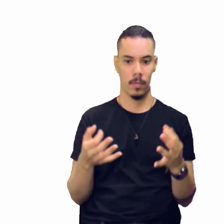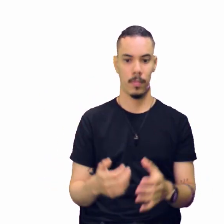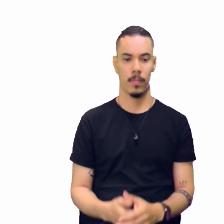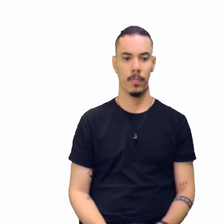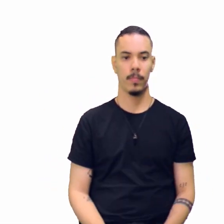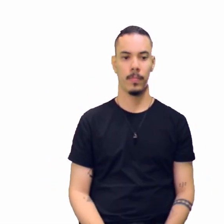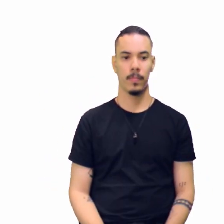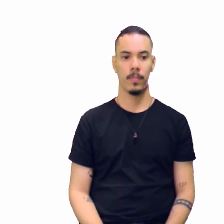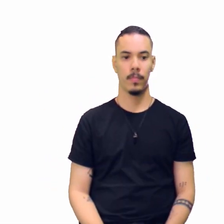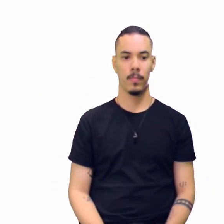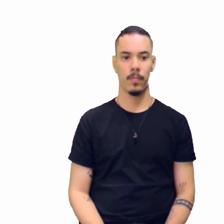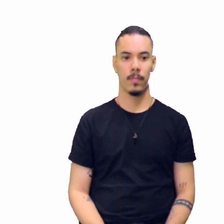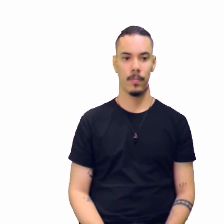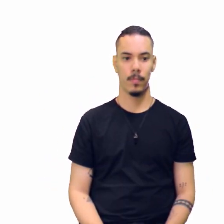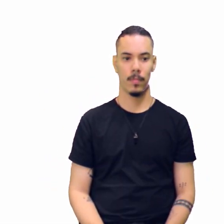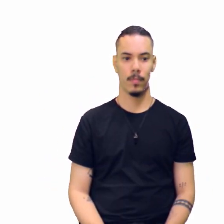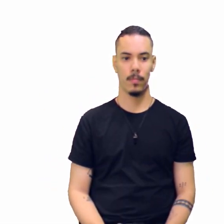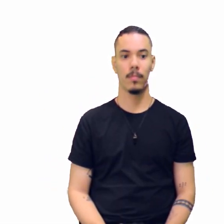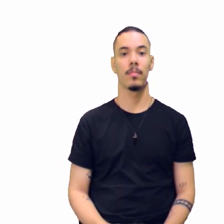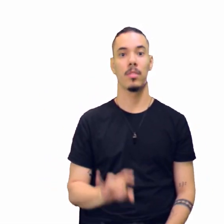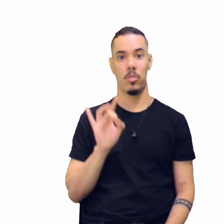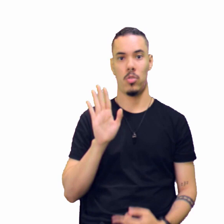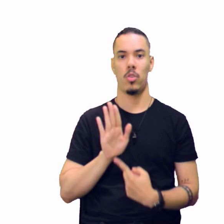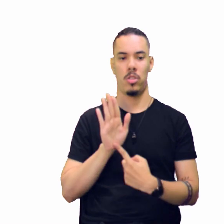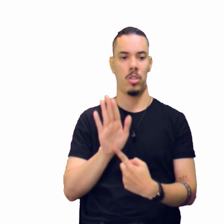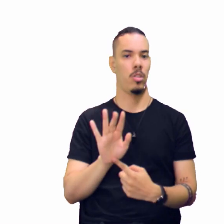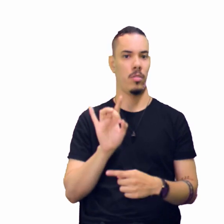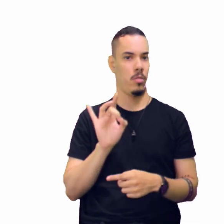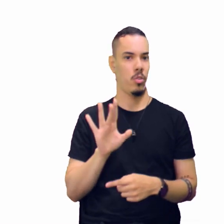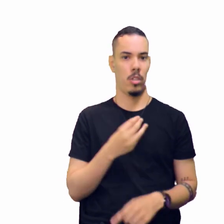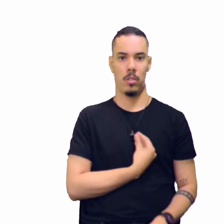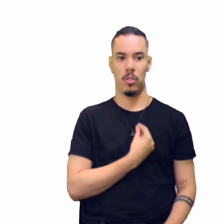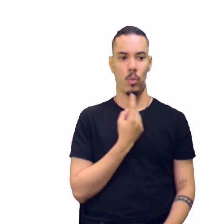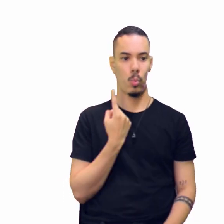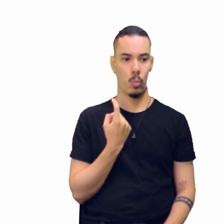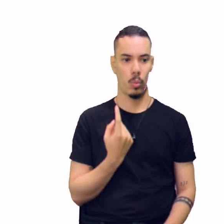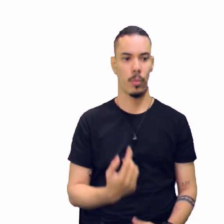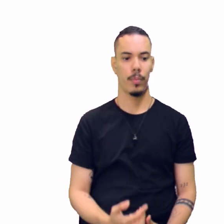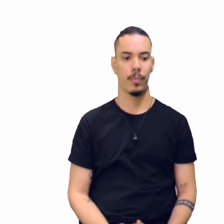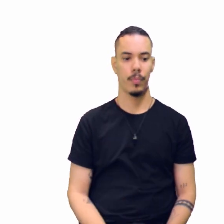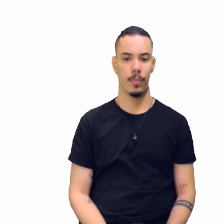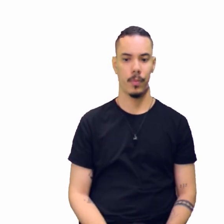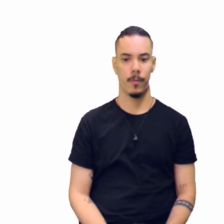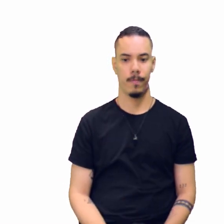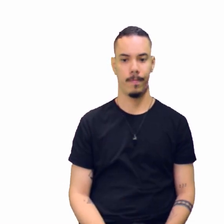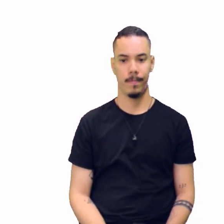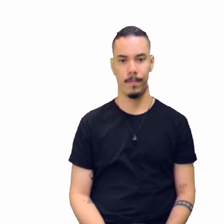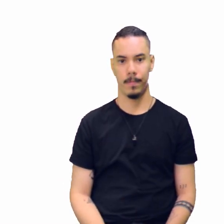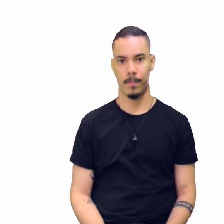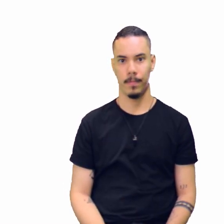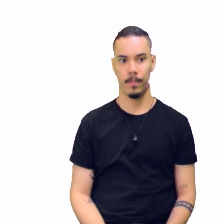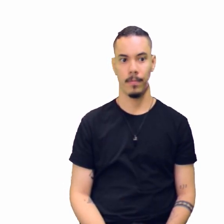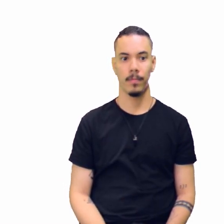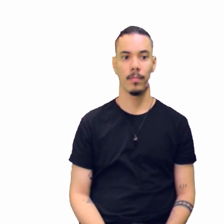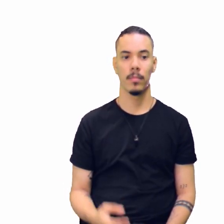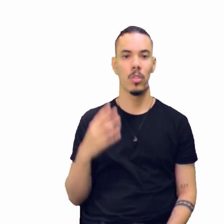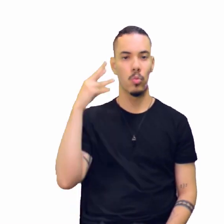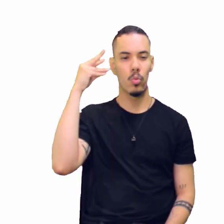Do indicativo. Não tá aí, mas só existe pretérito mais que perfeito no indicativo. Tá certo? Então,